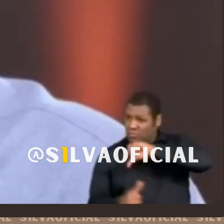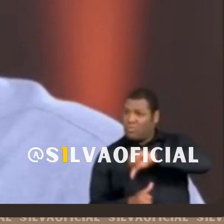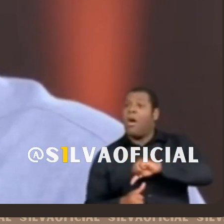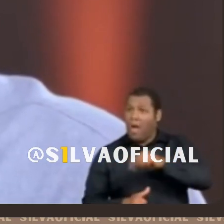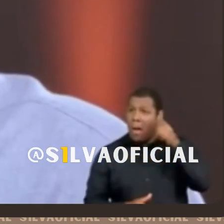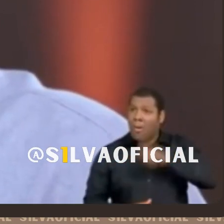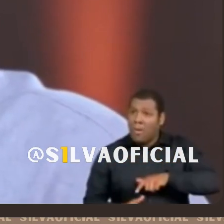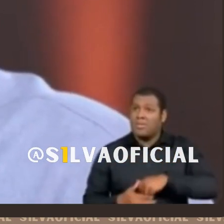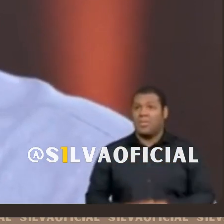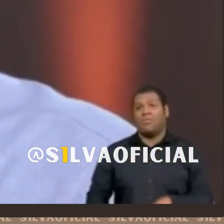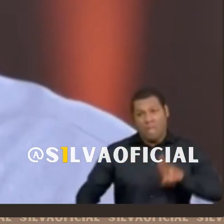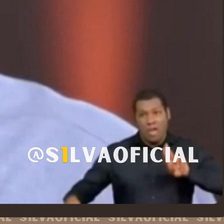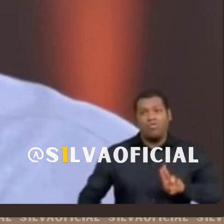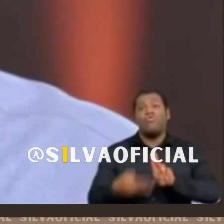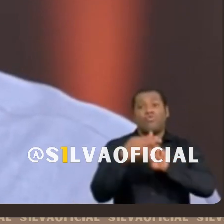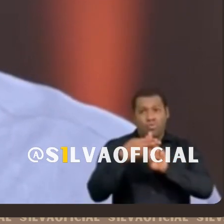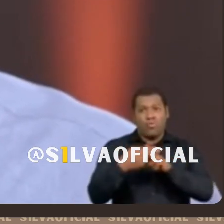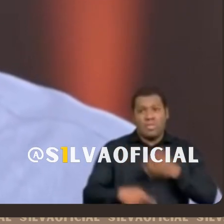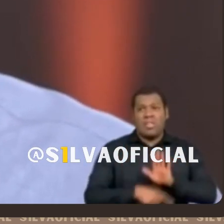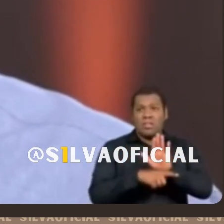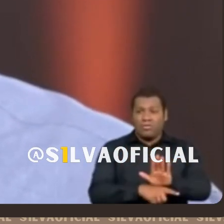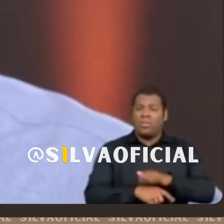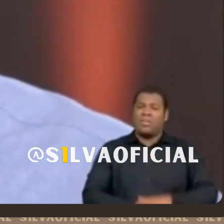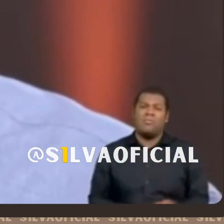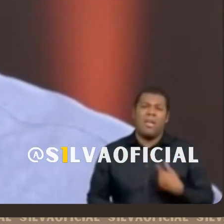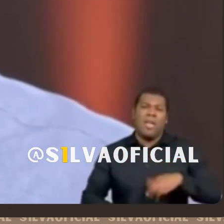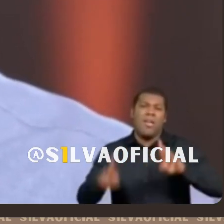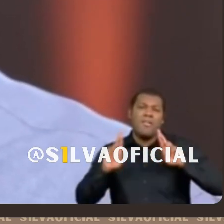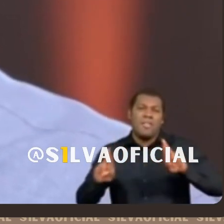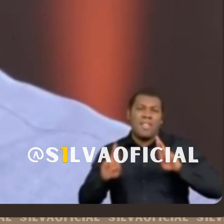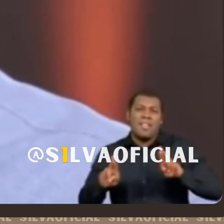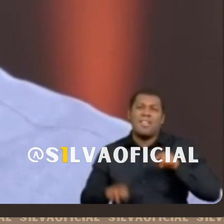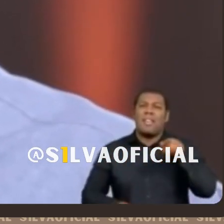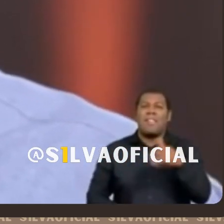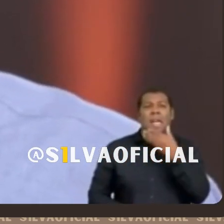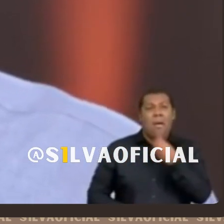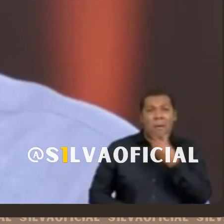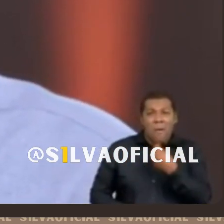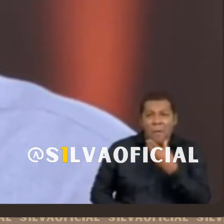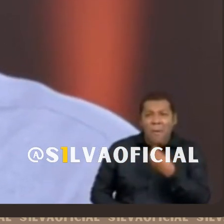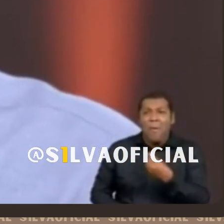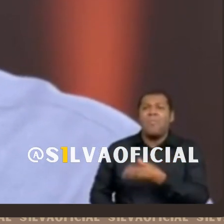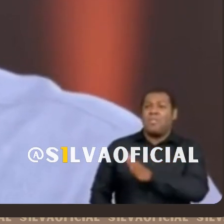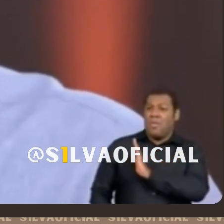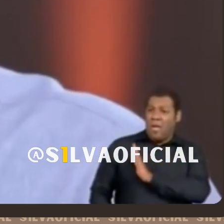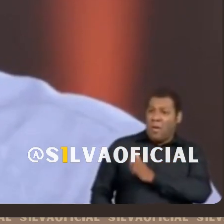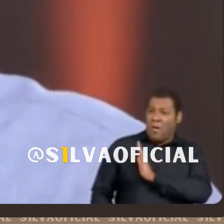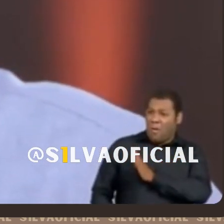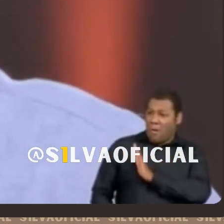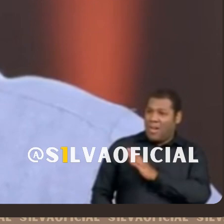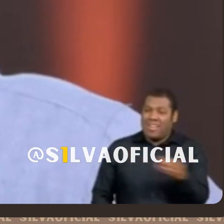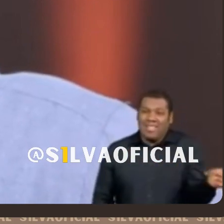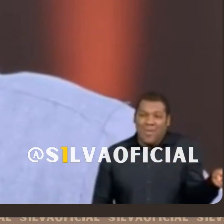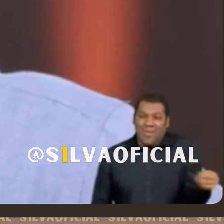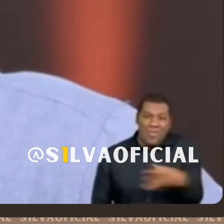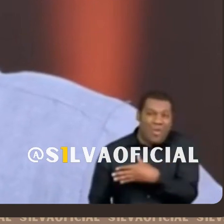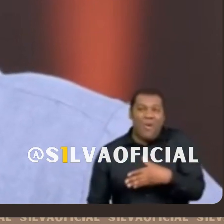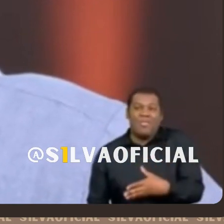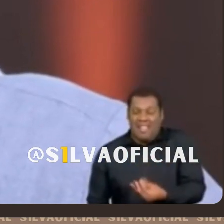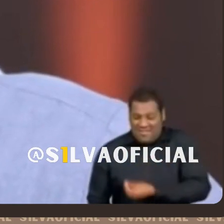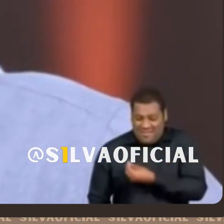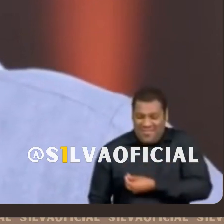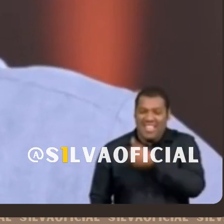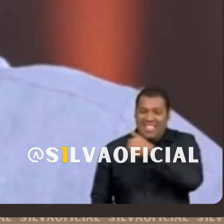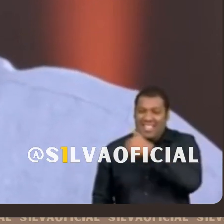novo. Sabe, que esse coração seja corintiano. Sabe? Eu, Faustão, se for corintiano, você vai viver mais 100